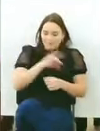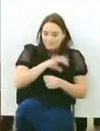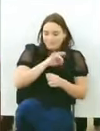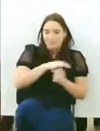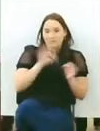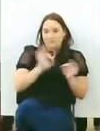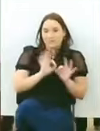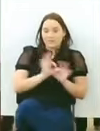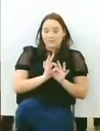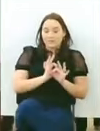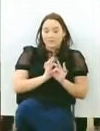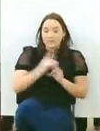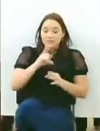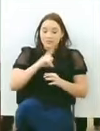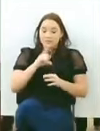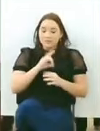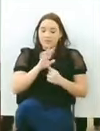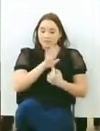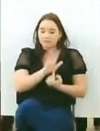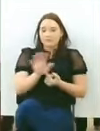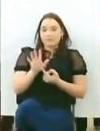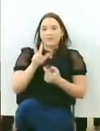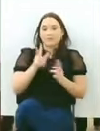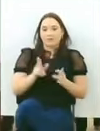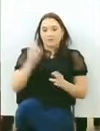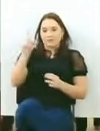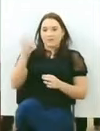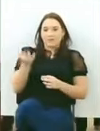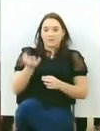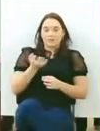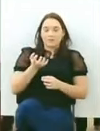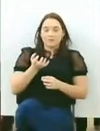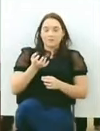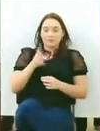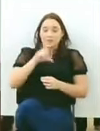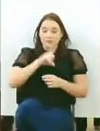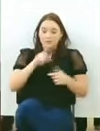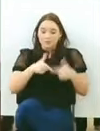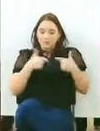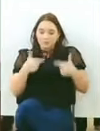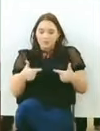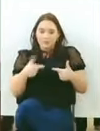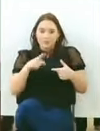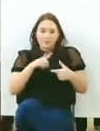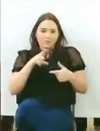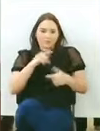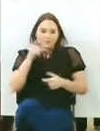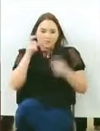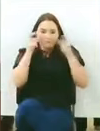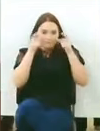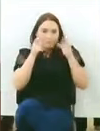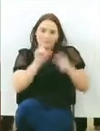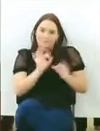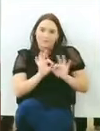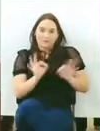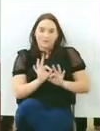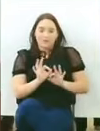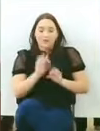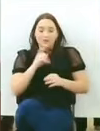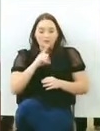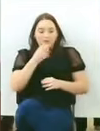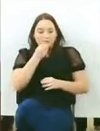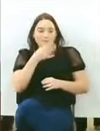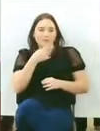por constrangimento, mas espontaneamente, como Deus quer, nem por sorte da ganância, mas de boa